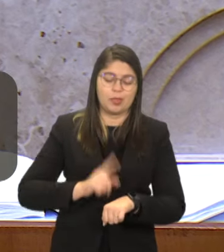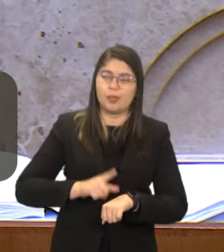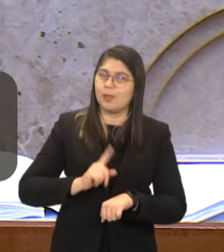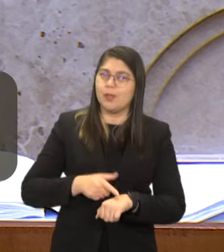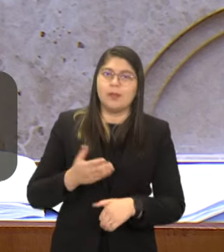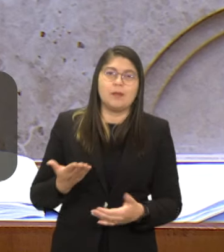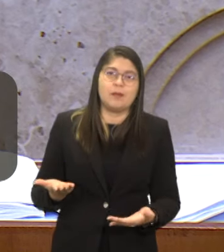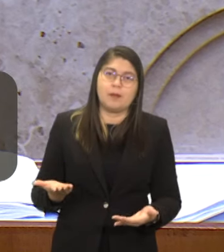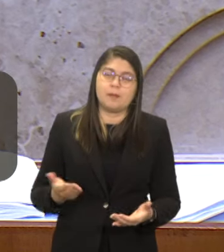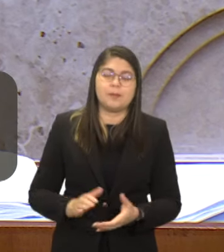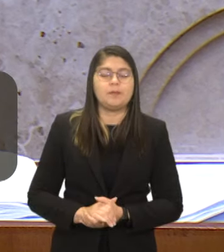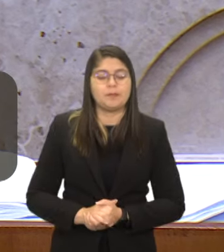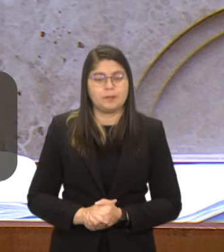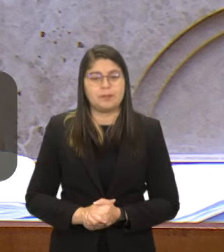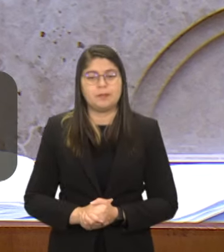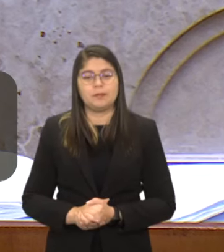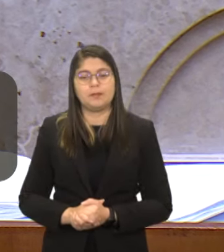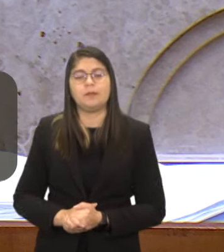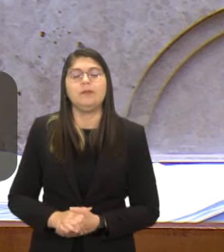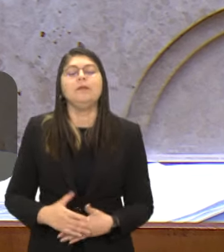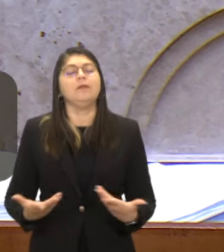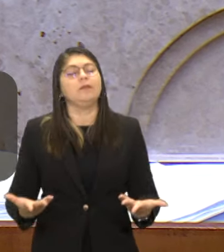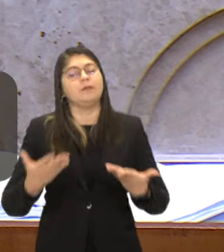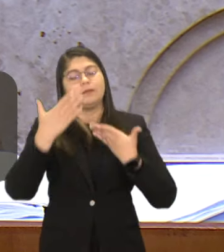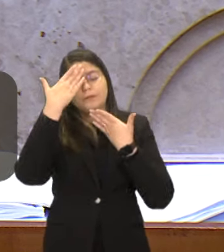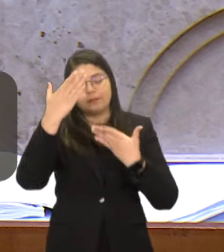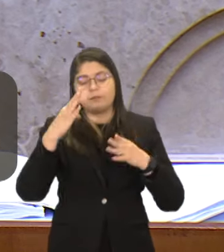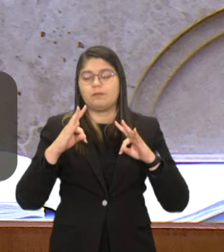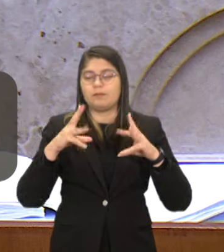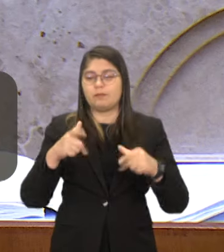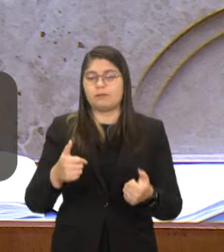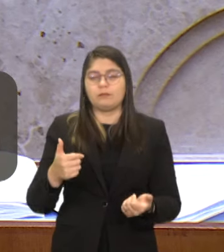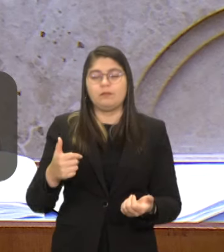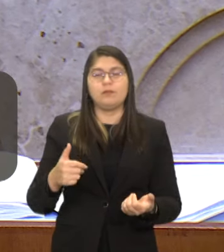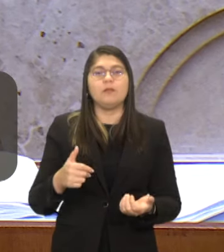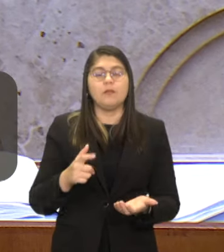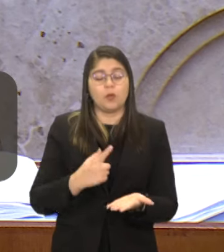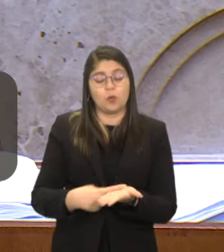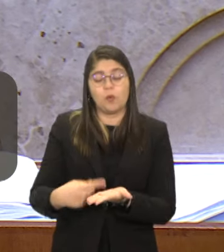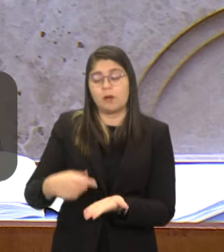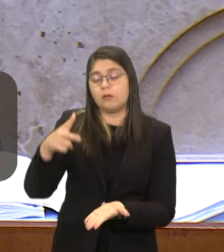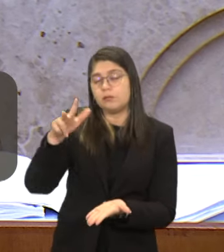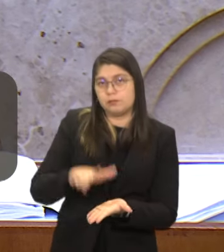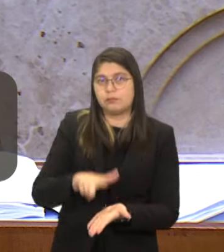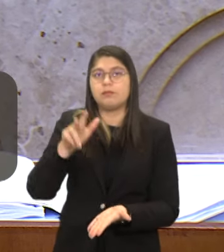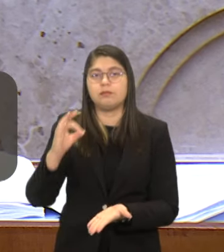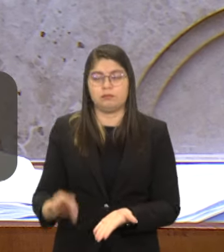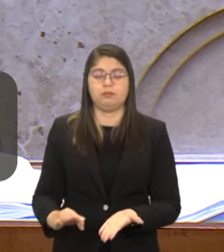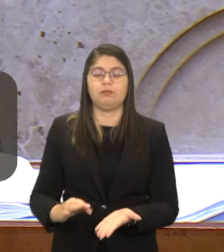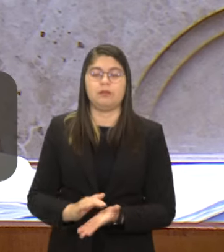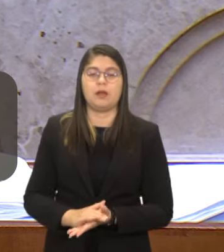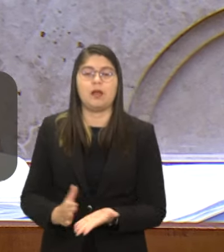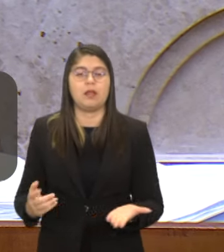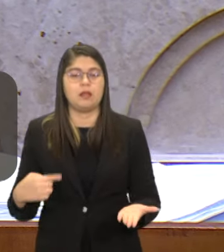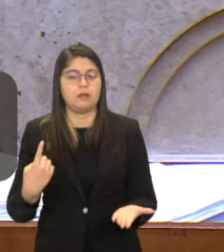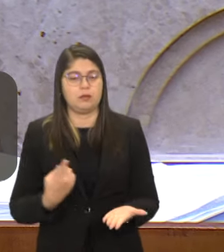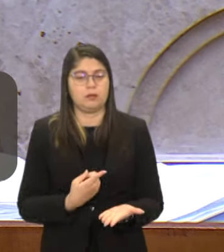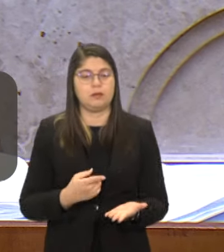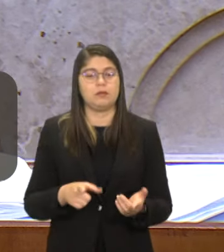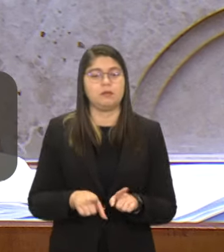a hora. Portanto, queria agradecer a todos. O acordo fica homologado. Nós estamos homologando, delegando